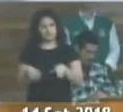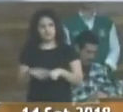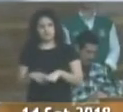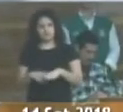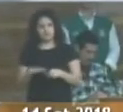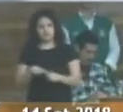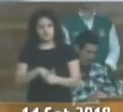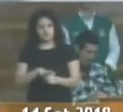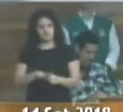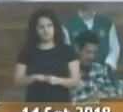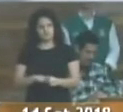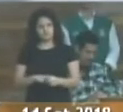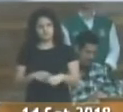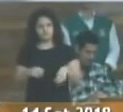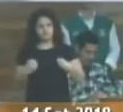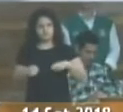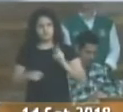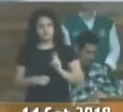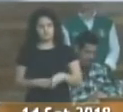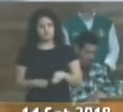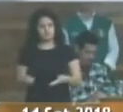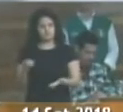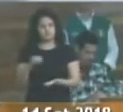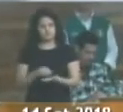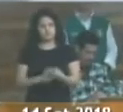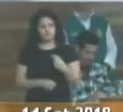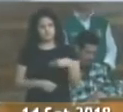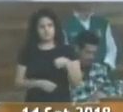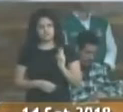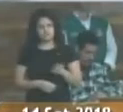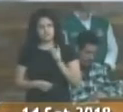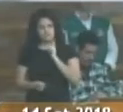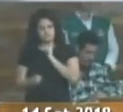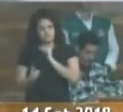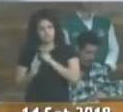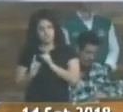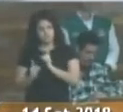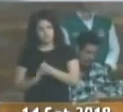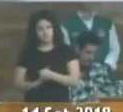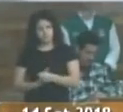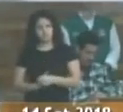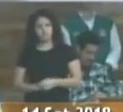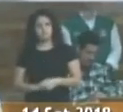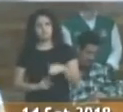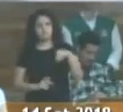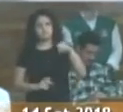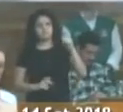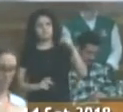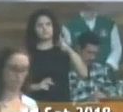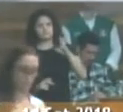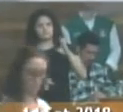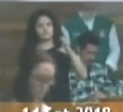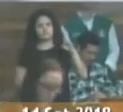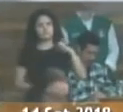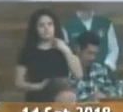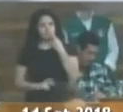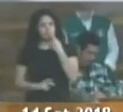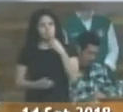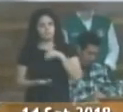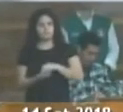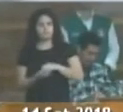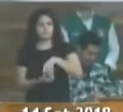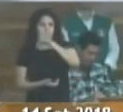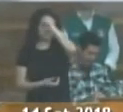isso também tem que ser sempre colocado e tem que ser sempre cobrado. A Marcela falou também da ausência aqui do Ministério